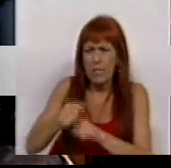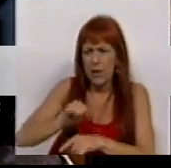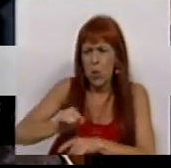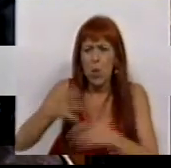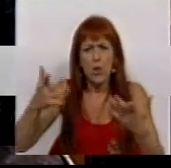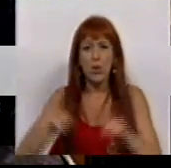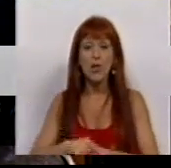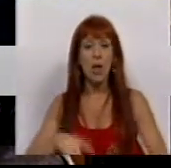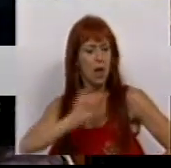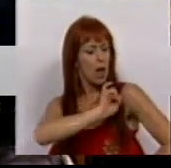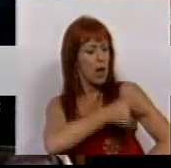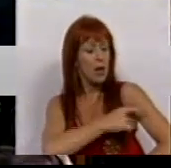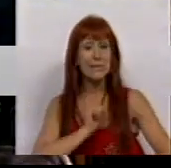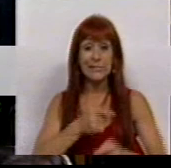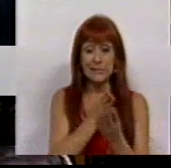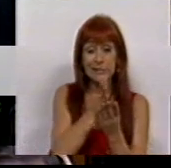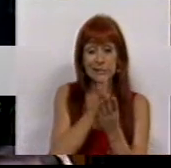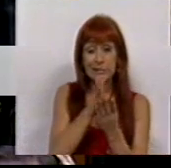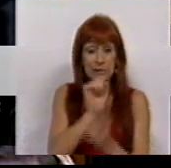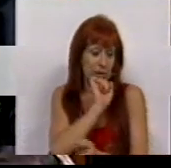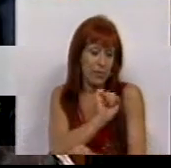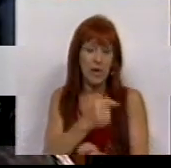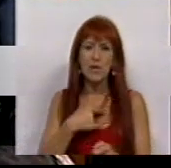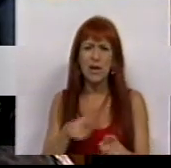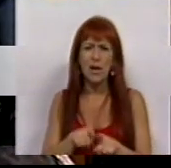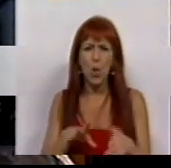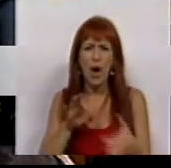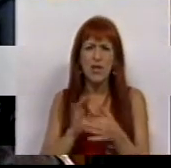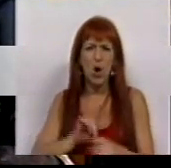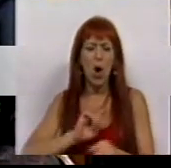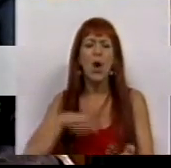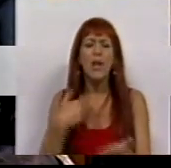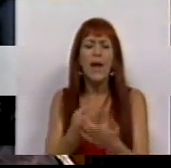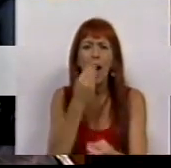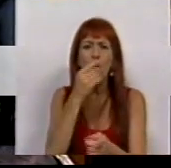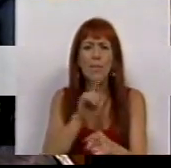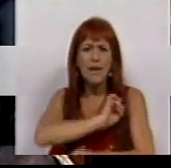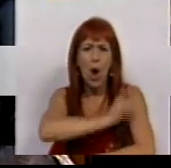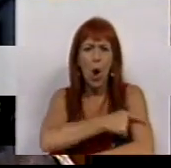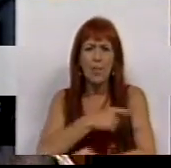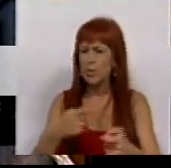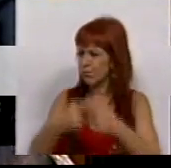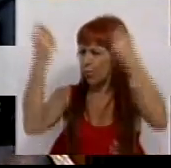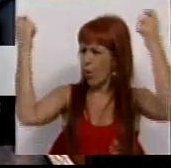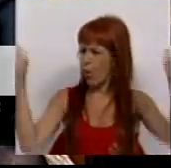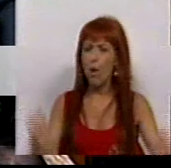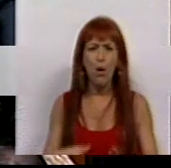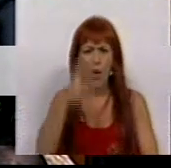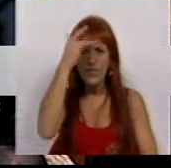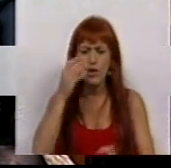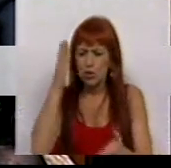combatidas. A soberania, nas suas diversas vertentes, não dispensa a soberania alimentar e ela é incompatível com uma